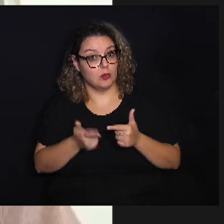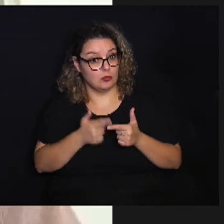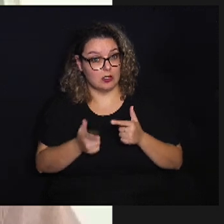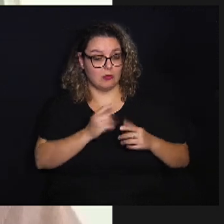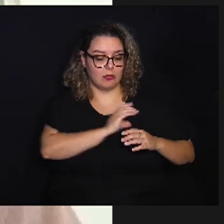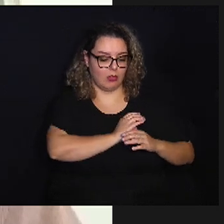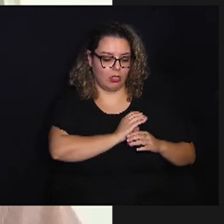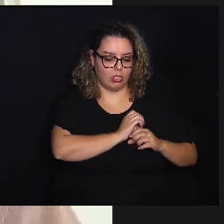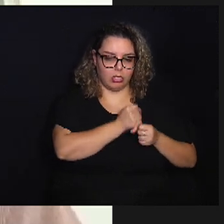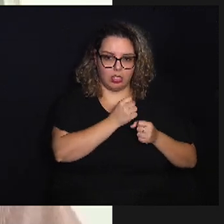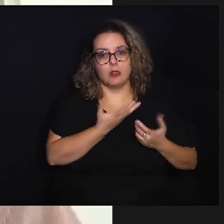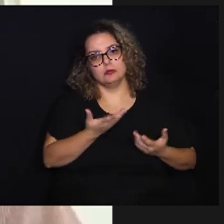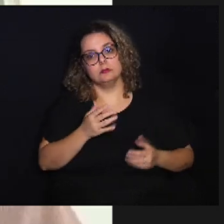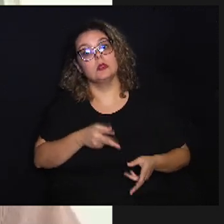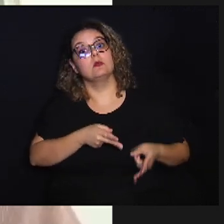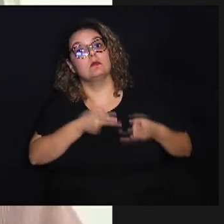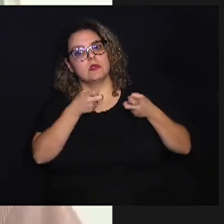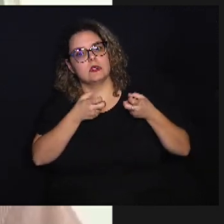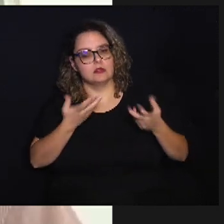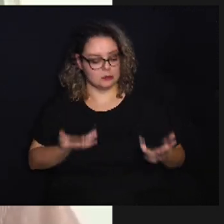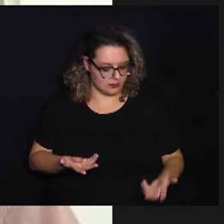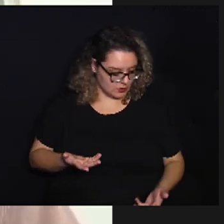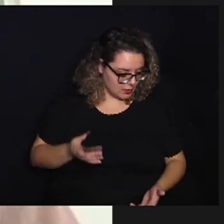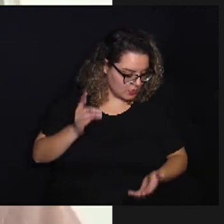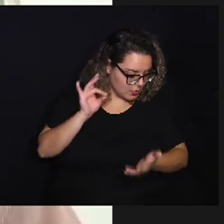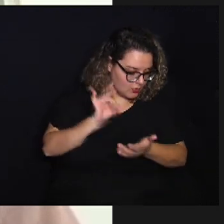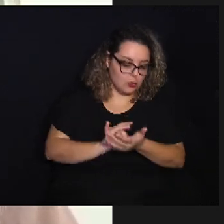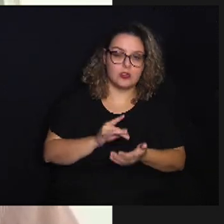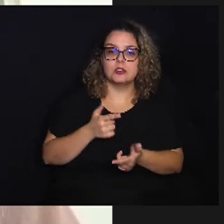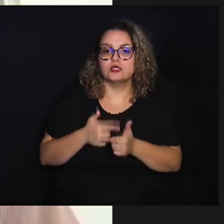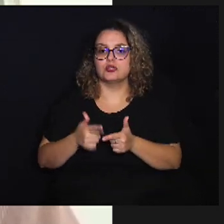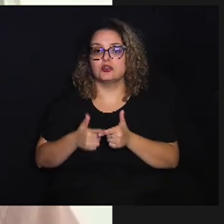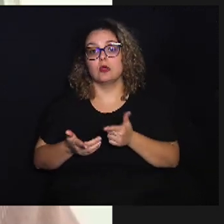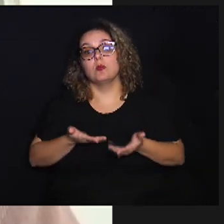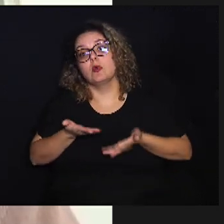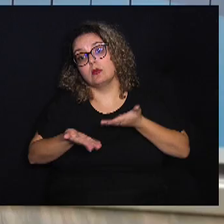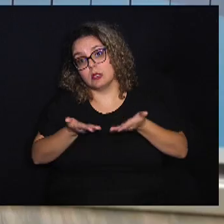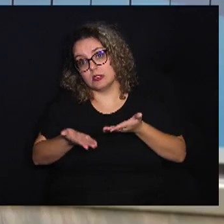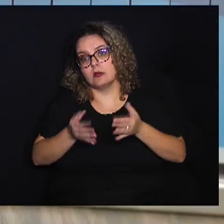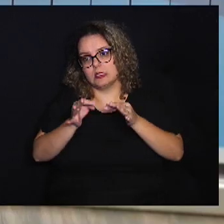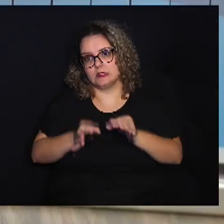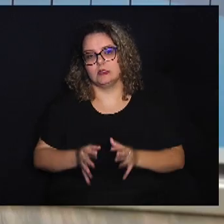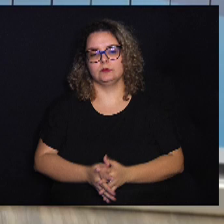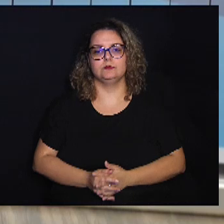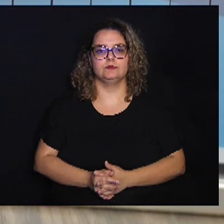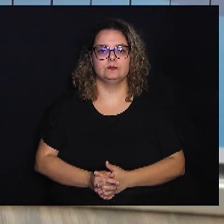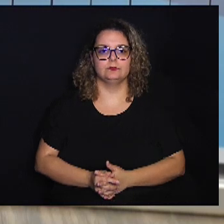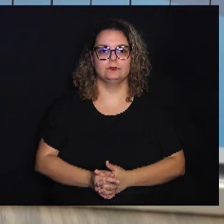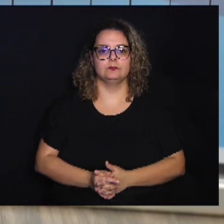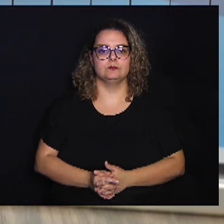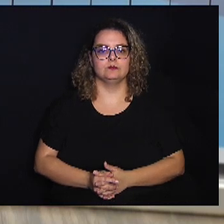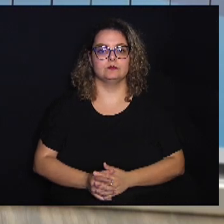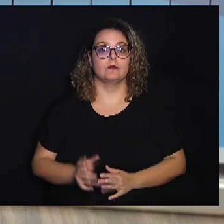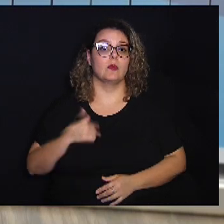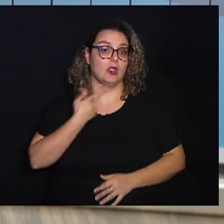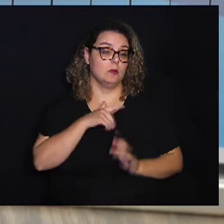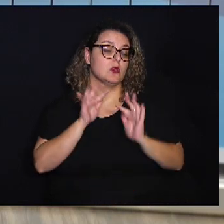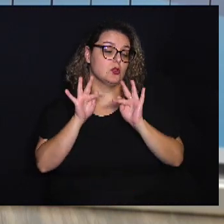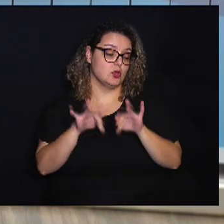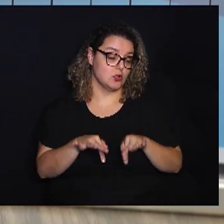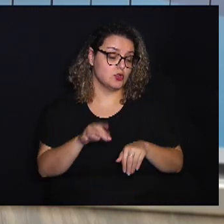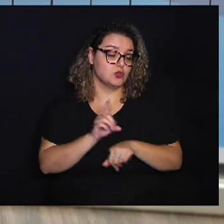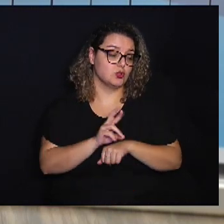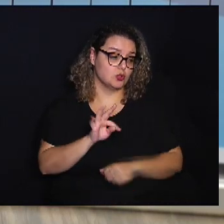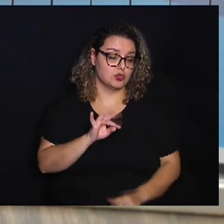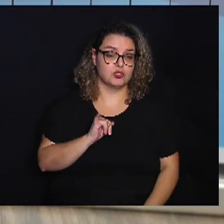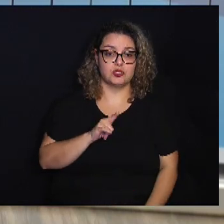a gente consegue identificar a origem desse problema e tratá-lo adequadamente. E para a gente encerrar, doutor